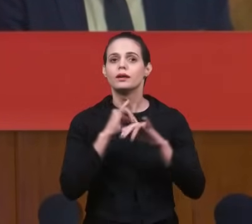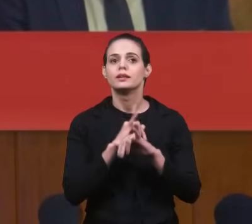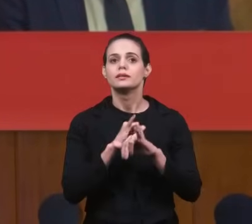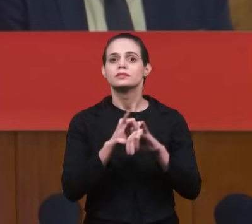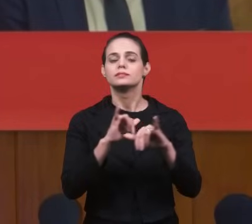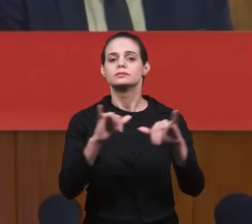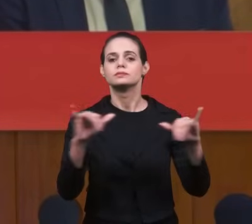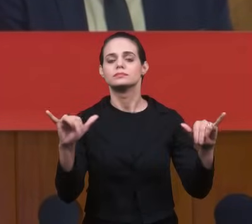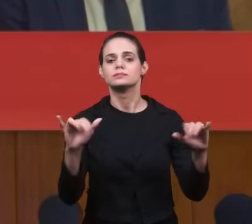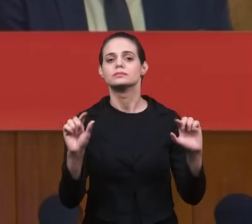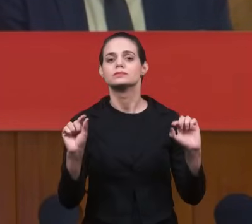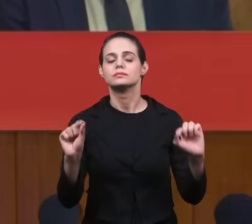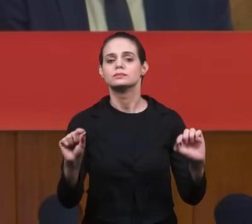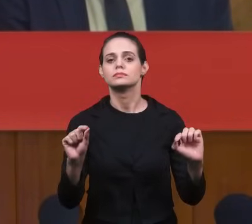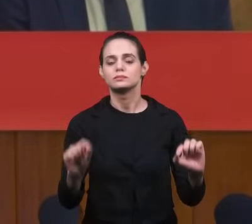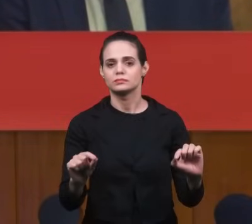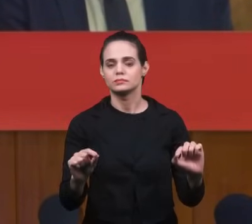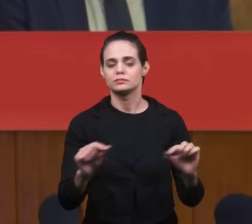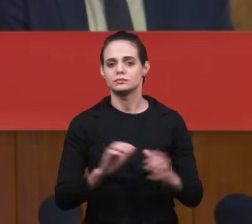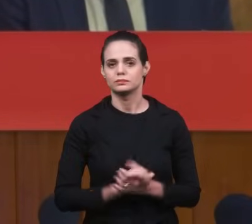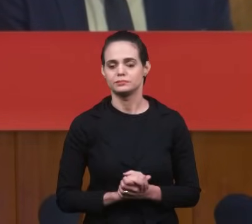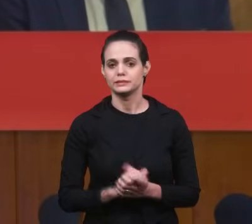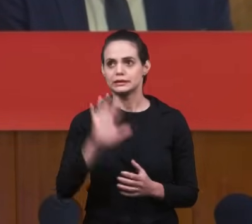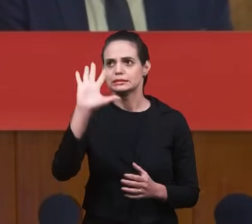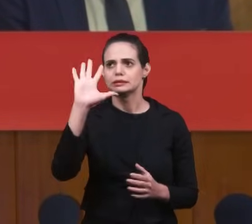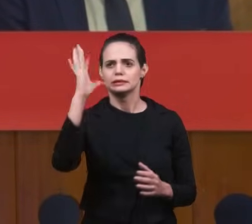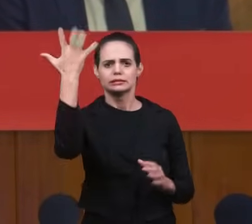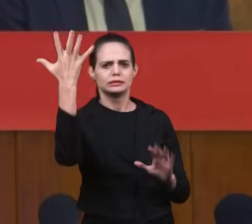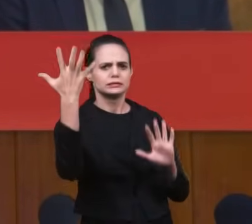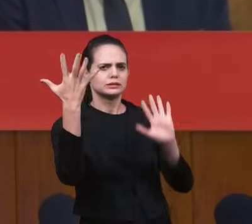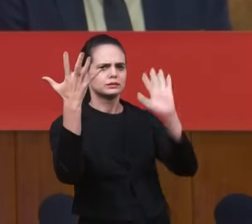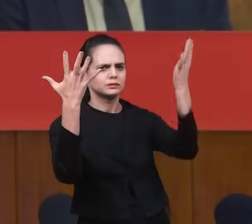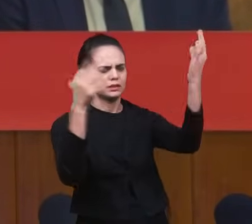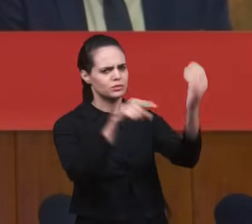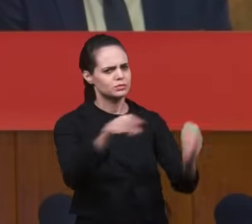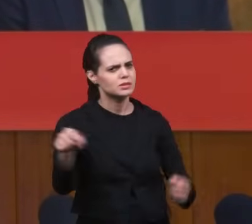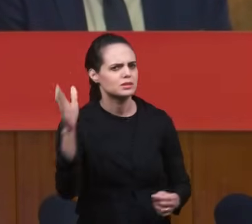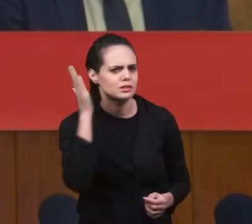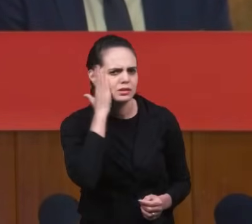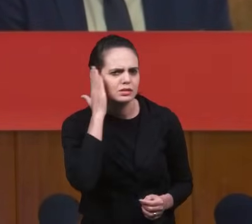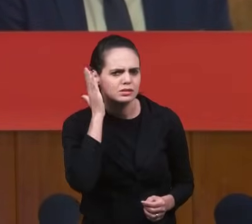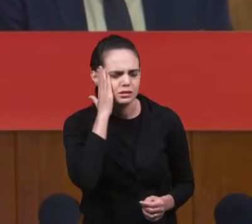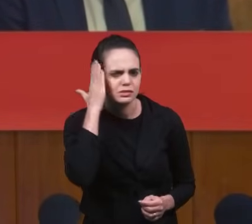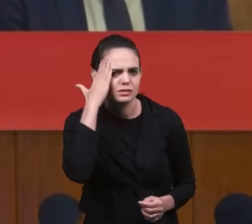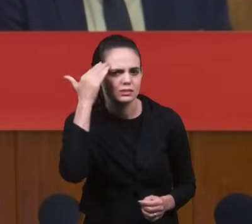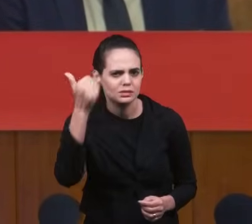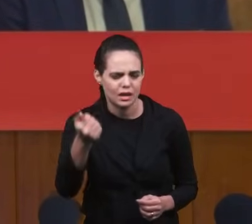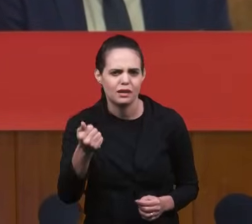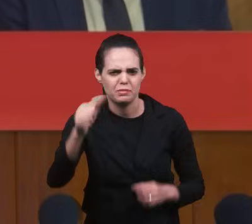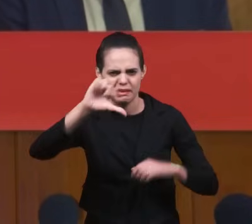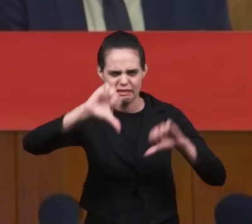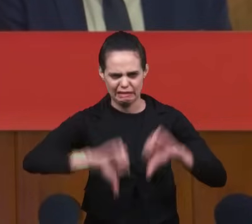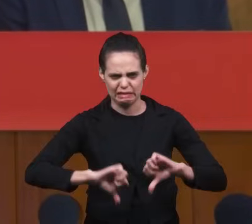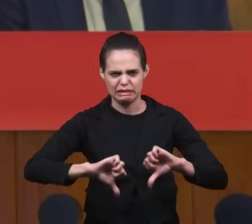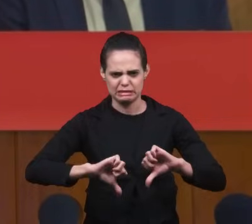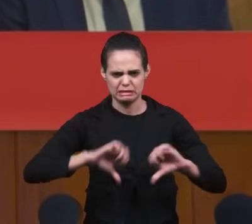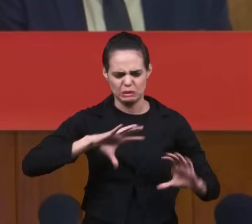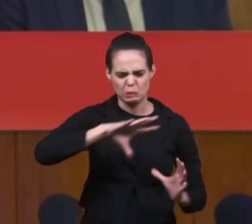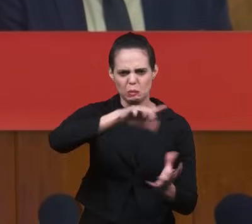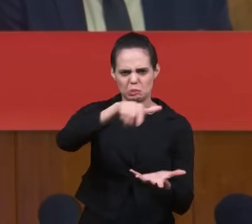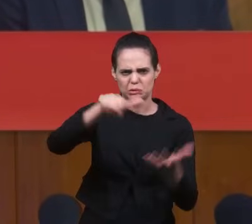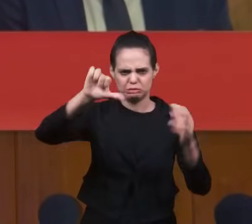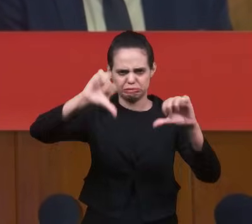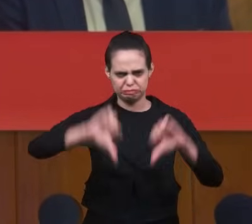que está ocorrendo, que todo mundo sabe. Não precisa dizer, o mundo está em crise. Crise o mundo sempre teve.